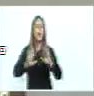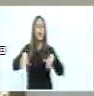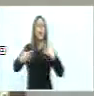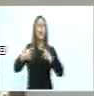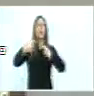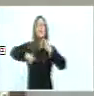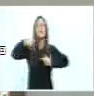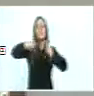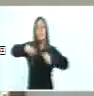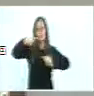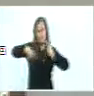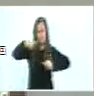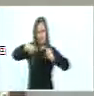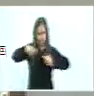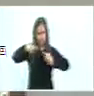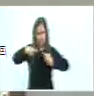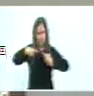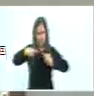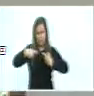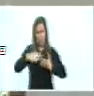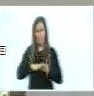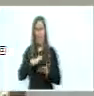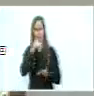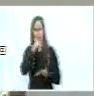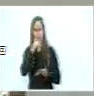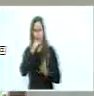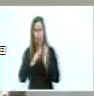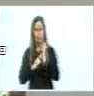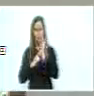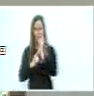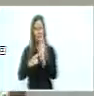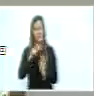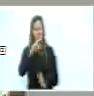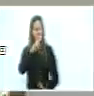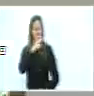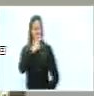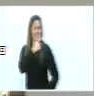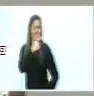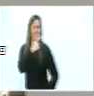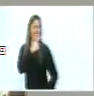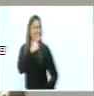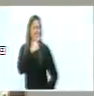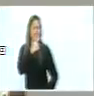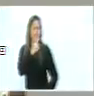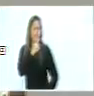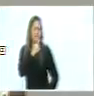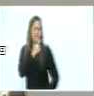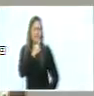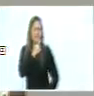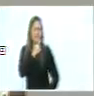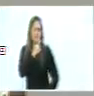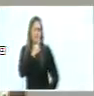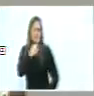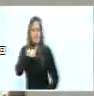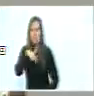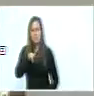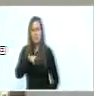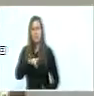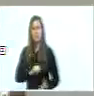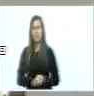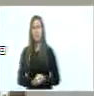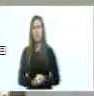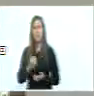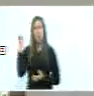a representante da CEPLAG, um sorriso um pouco amarelo, disse assim: eu não li. Então,